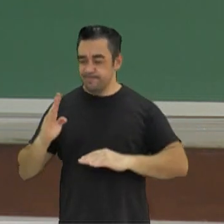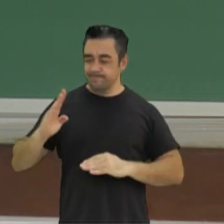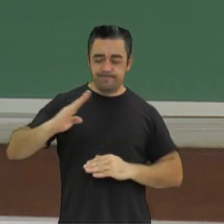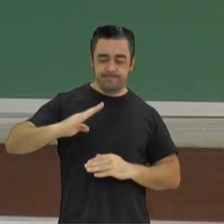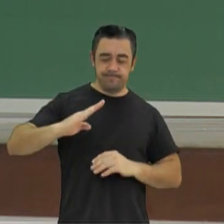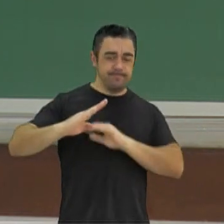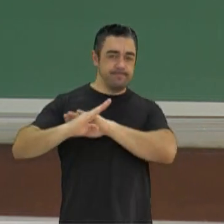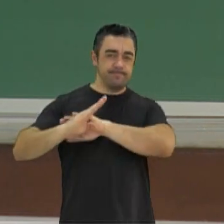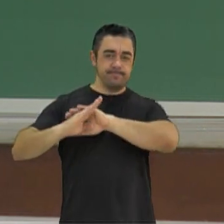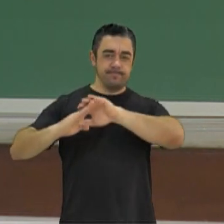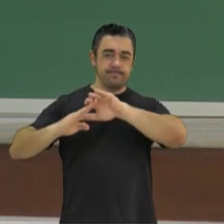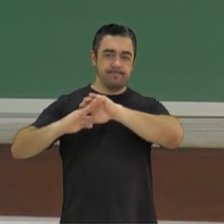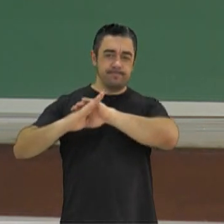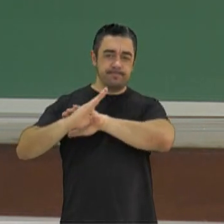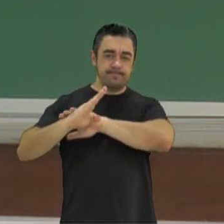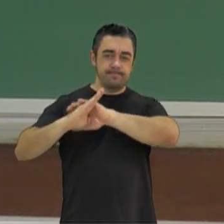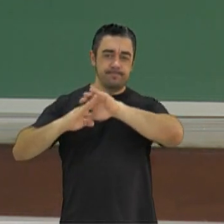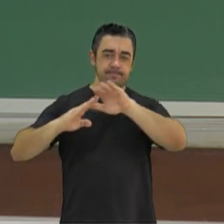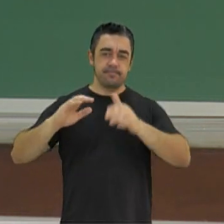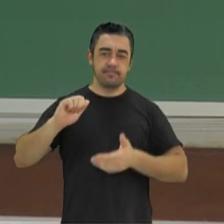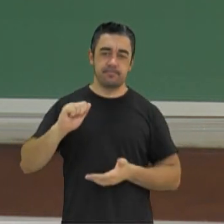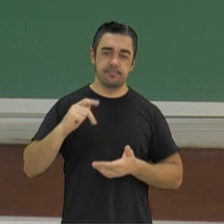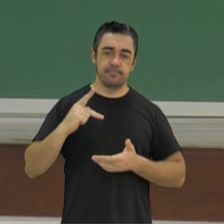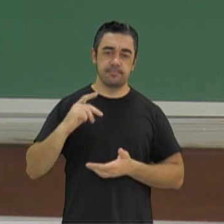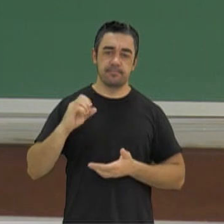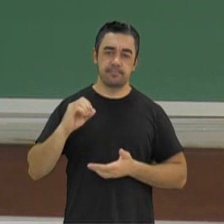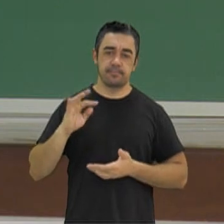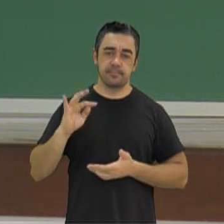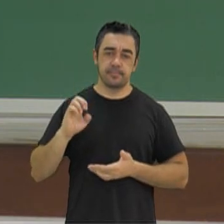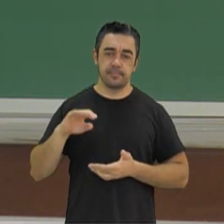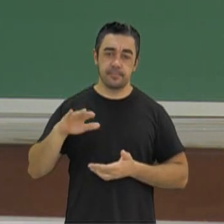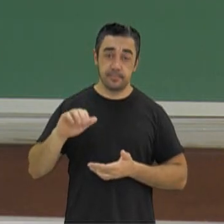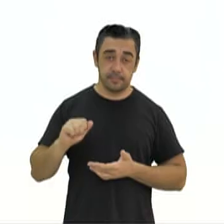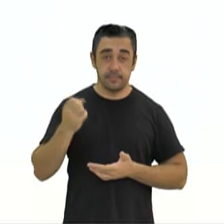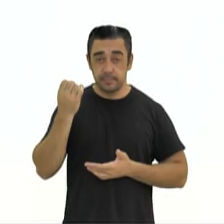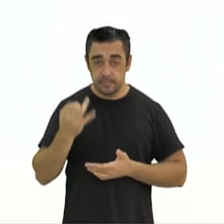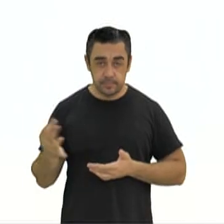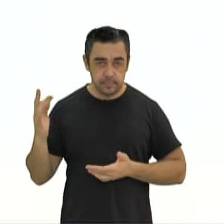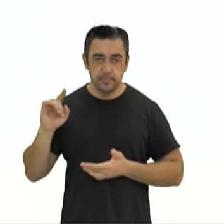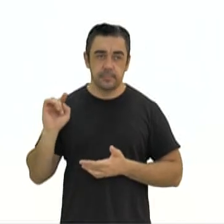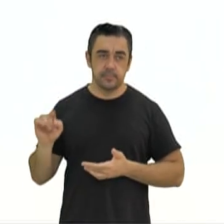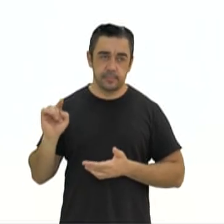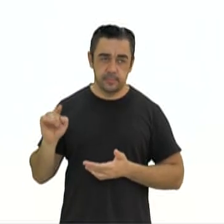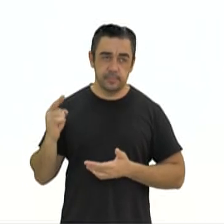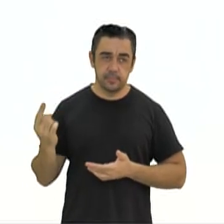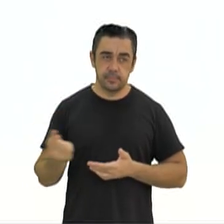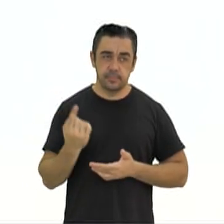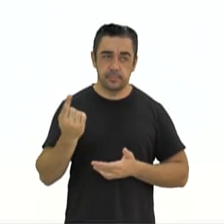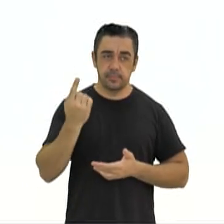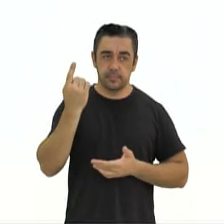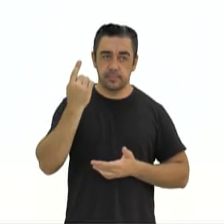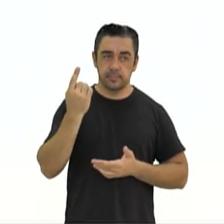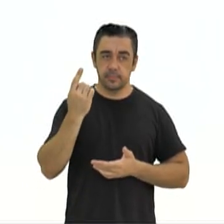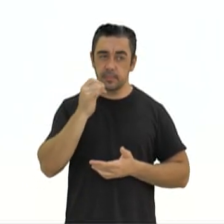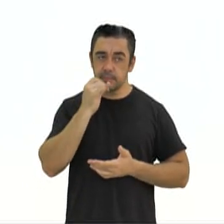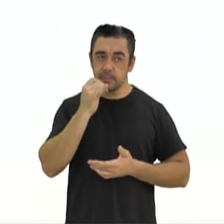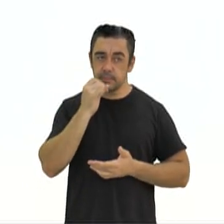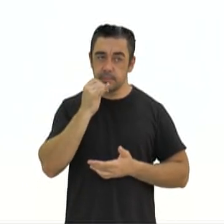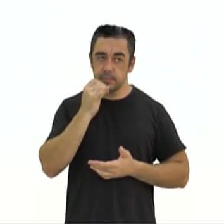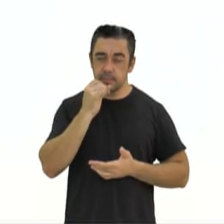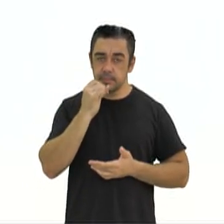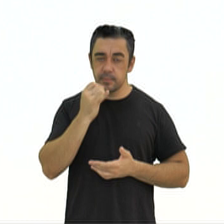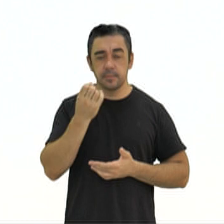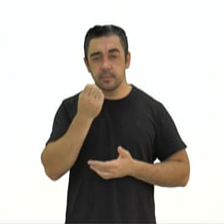esse é o apótema. O apótema é exatamente o tamanho, a altura. É exatamente aquela linha que faz